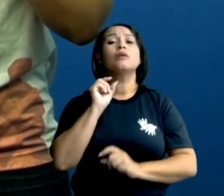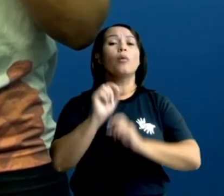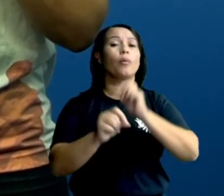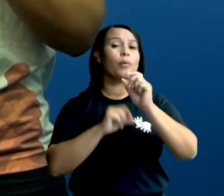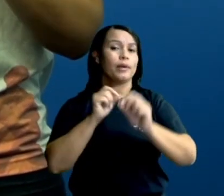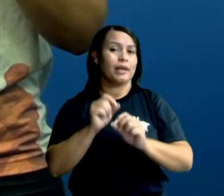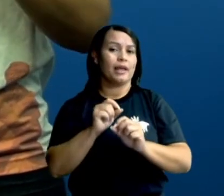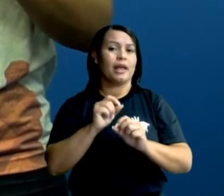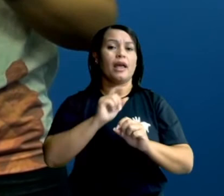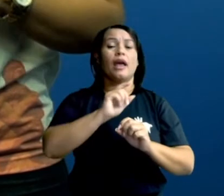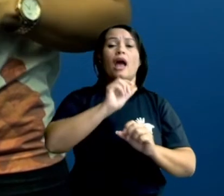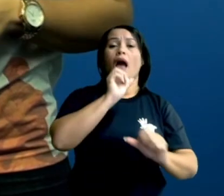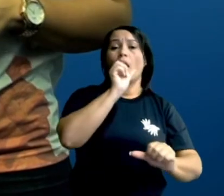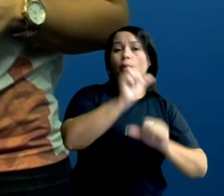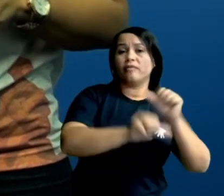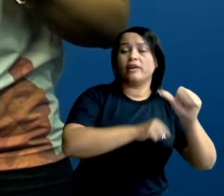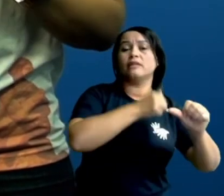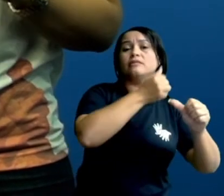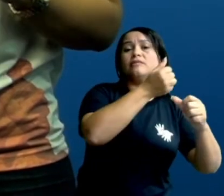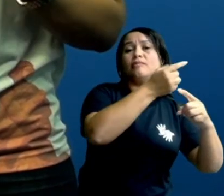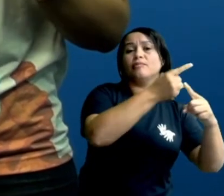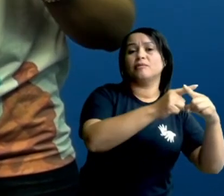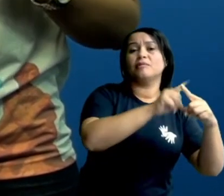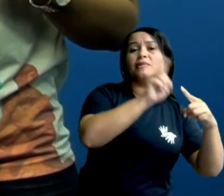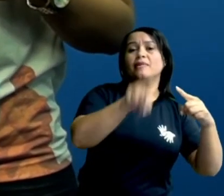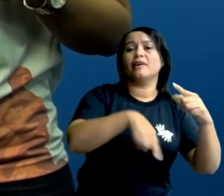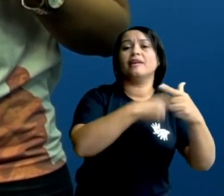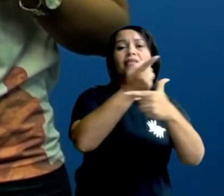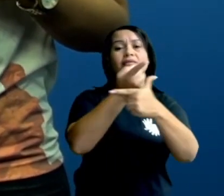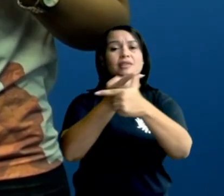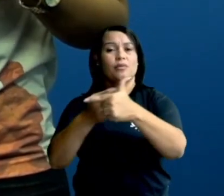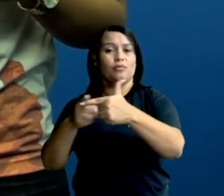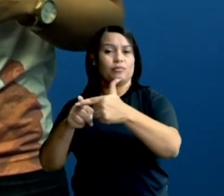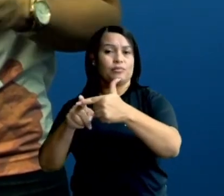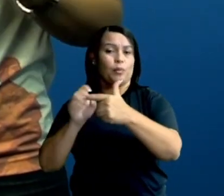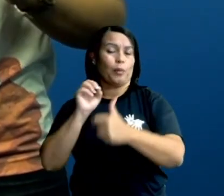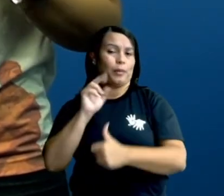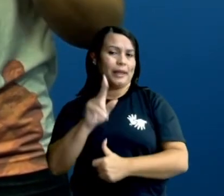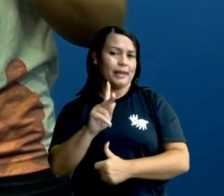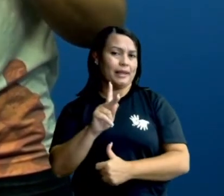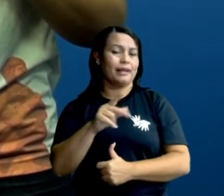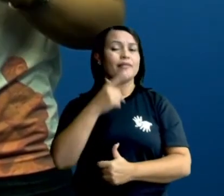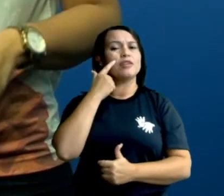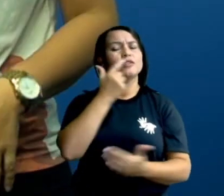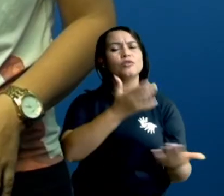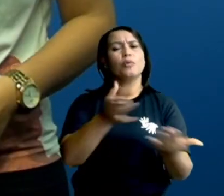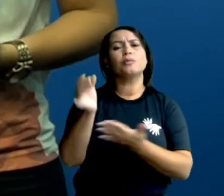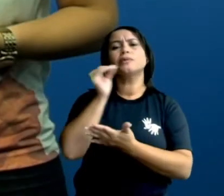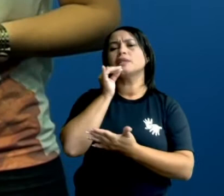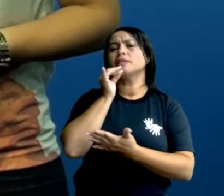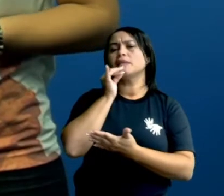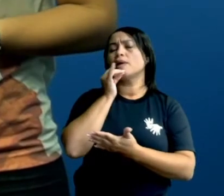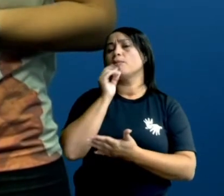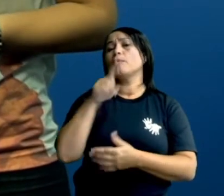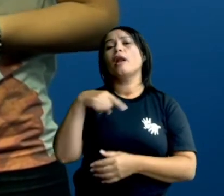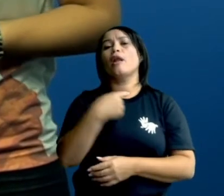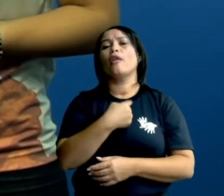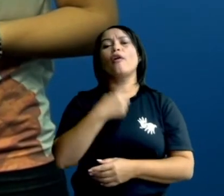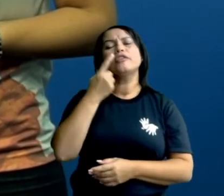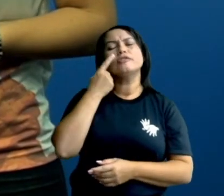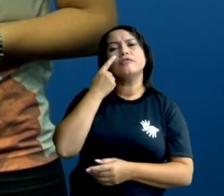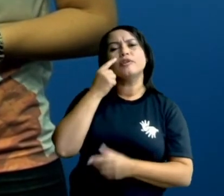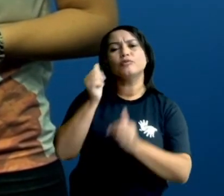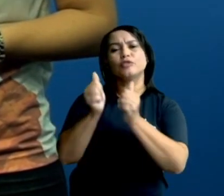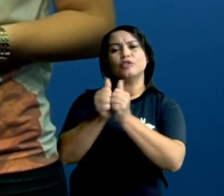ó, o inverso da multiplicação é a divisão, ok? Então, eu trouxe uns exemplos aqui para a gente